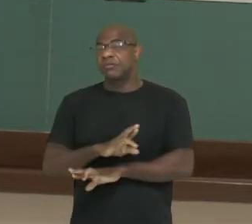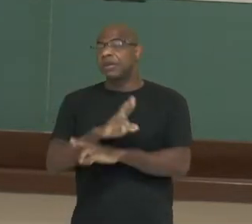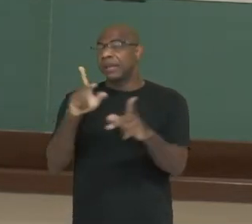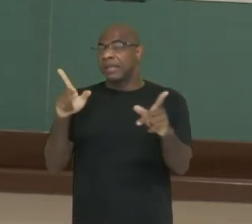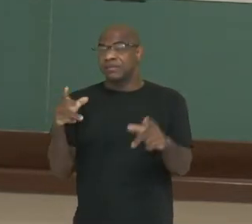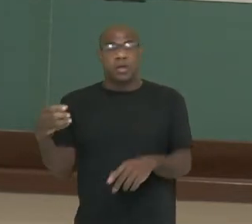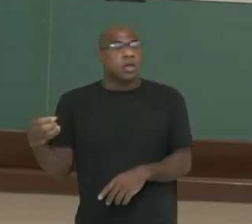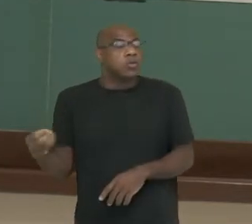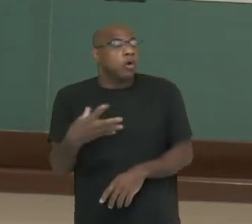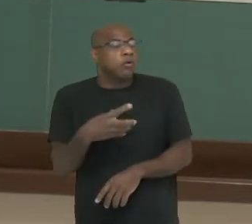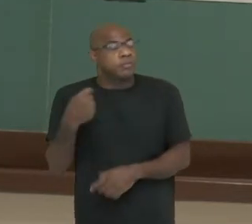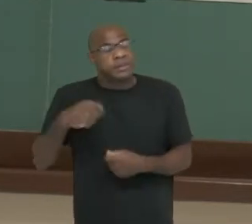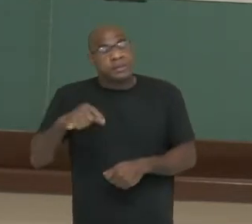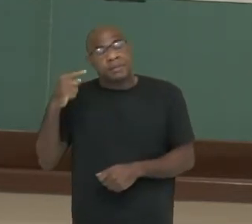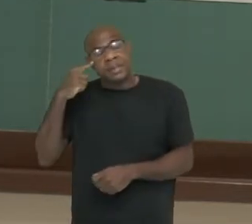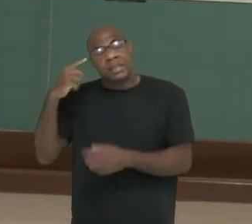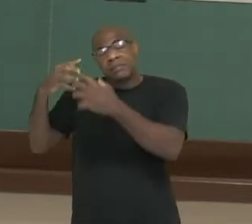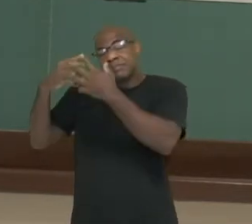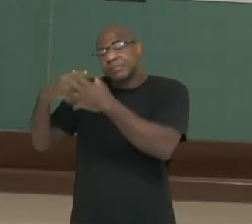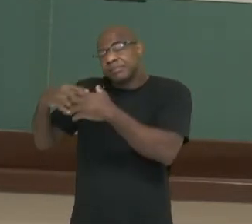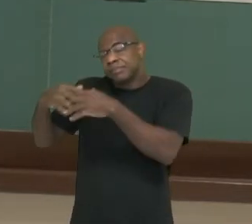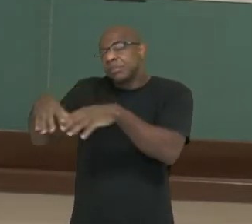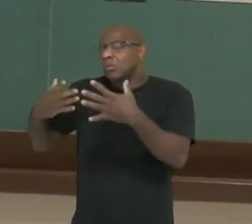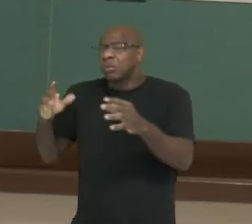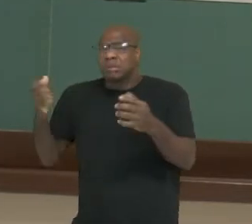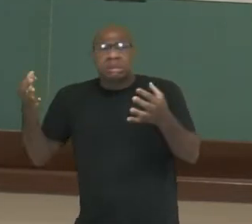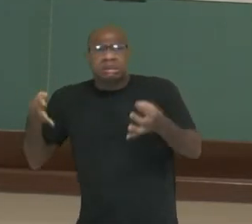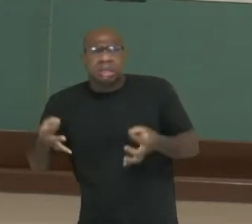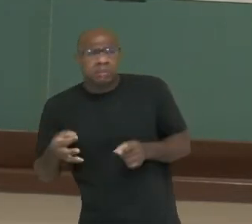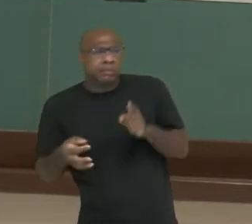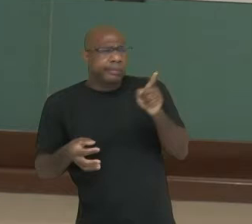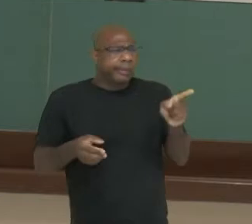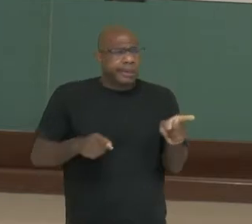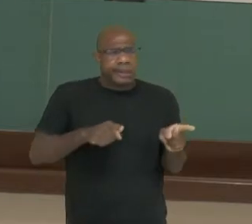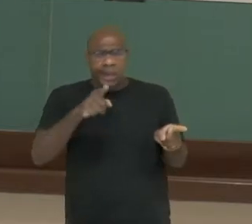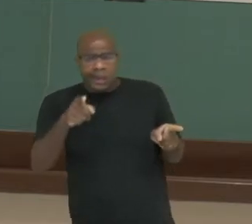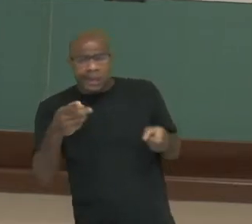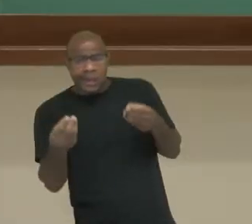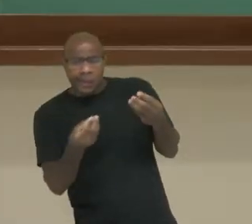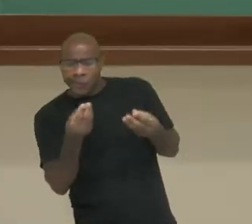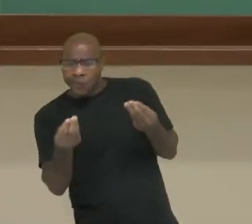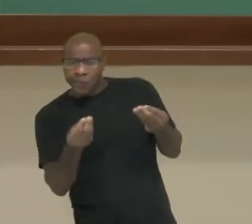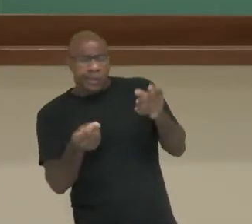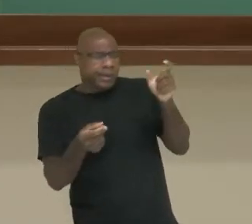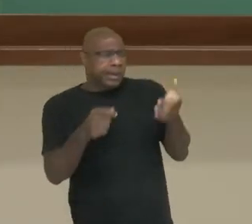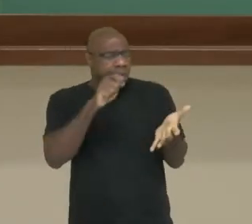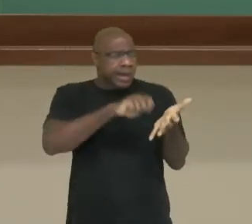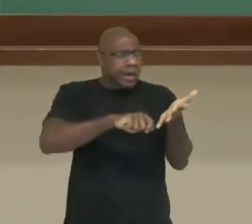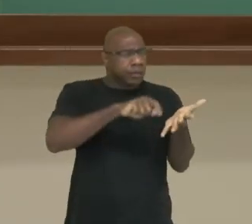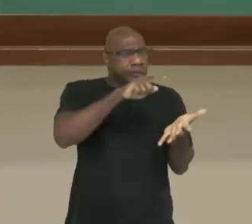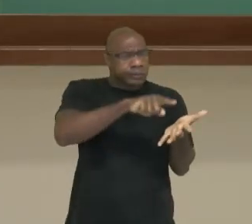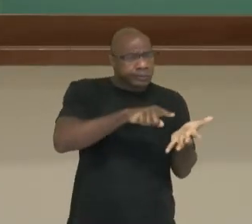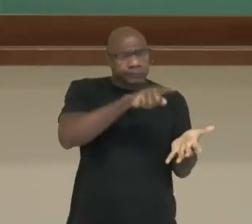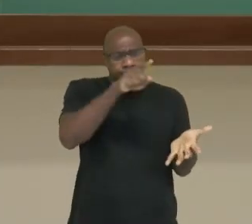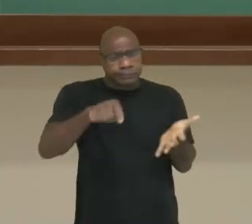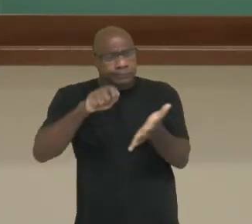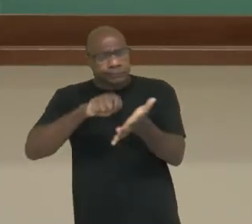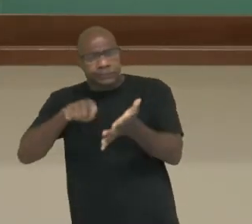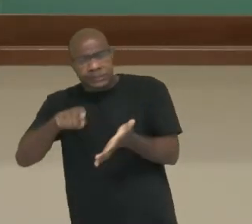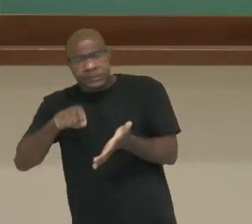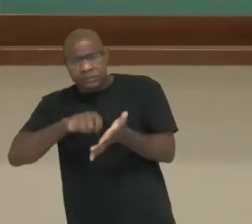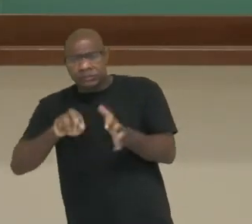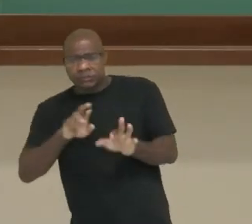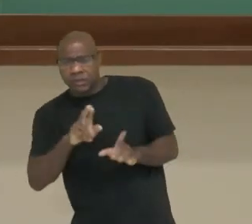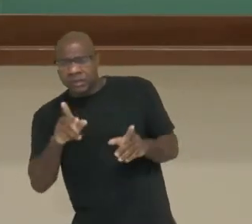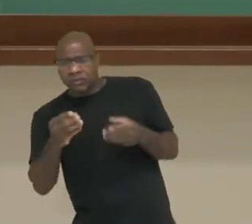eles vão pensar e analisar, né, de uma forma diferente. De repente, uma maneira como que não tinha sido vista ainda essa